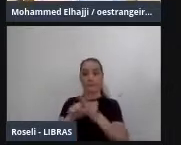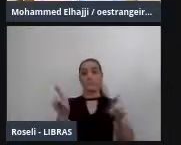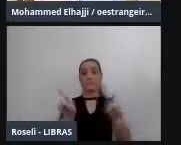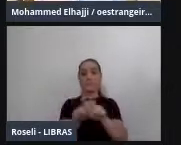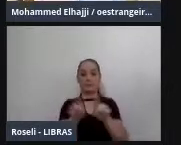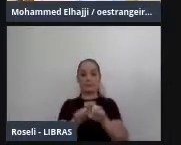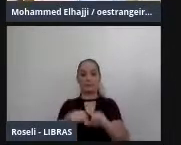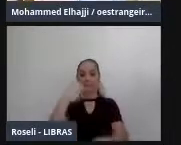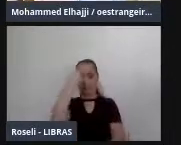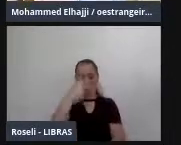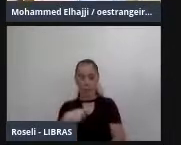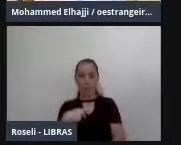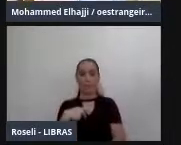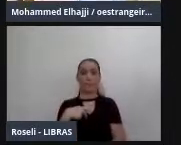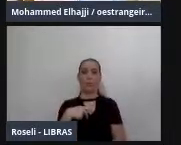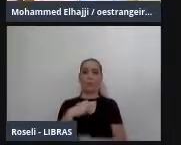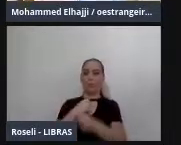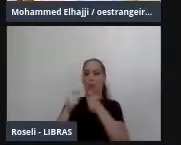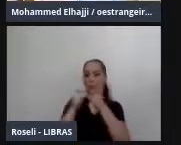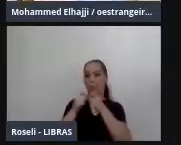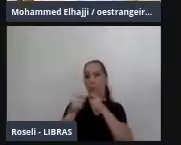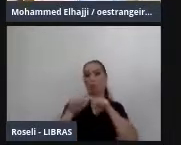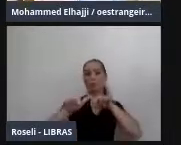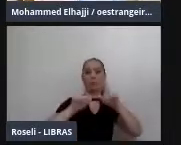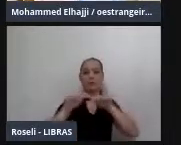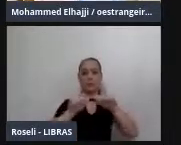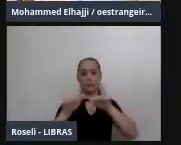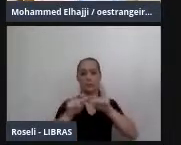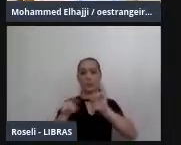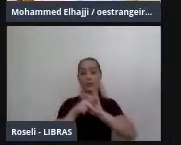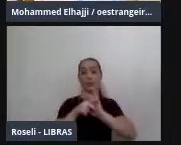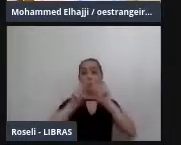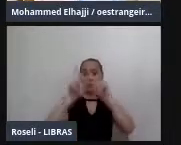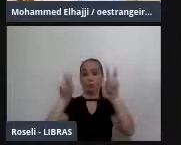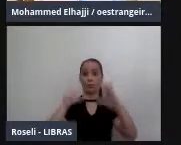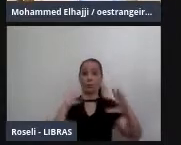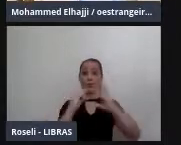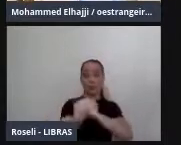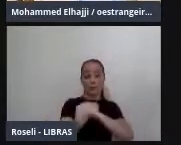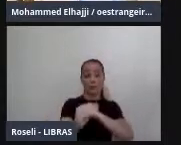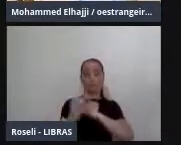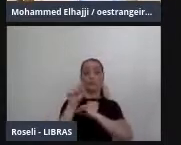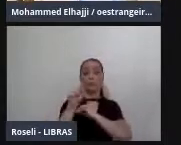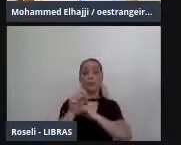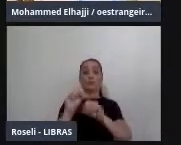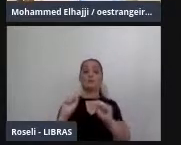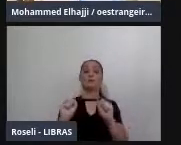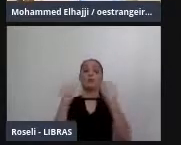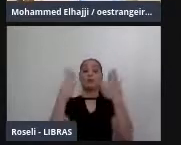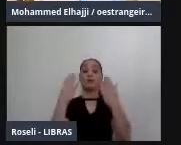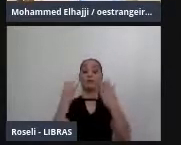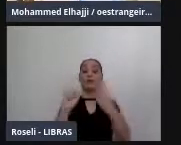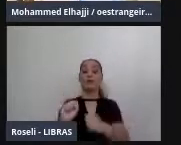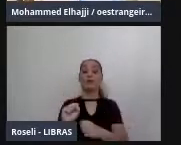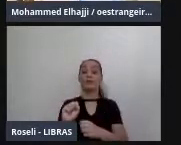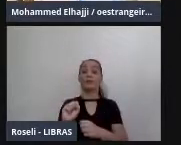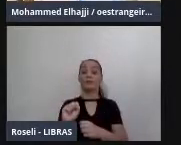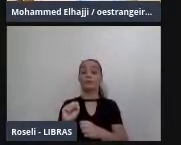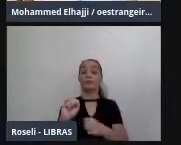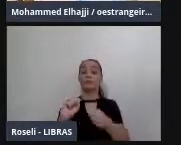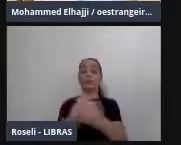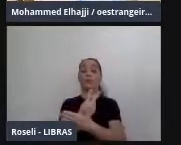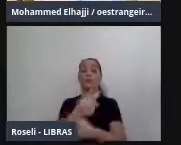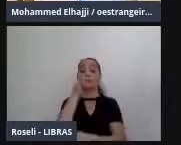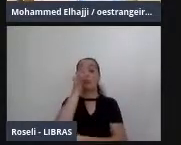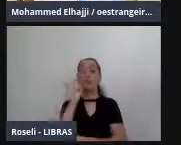documentários, né, que tratam da questão do refúgio. Então, esse foi um evento que aconteceu na França 2 anos atrás.